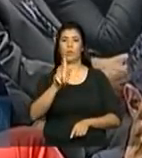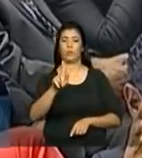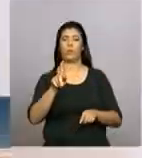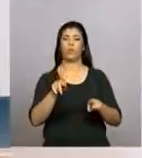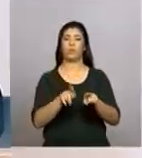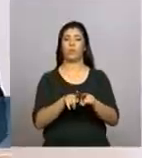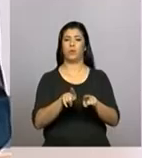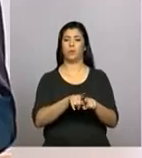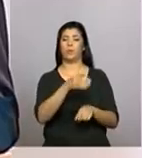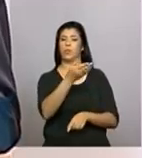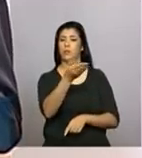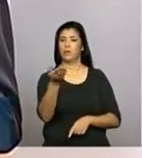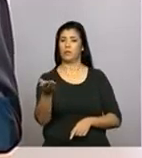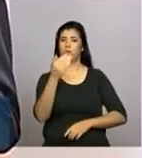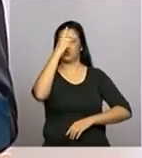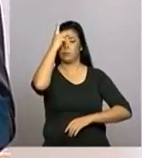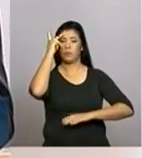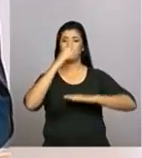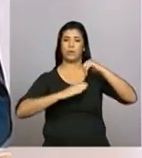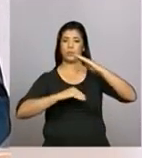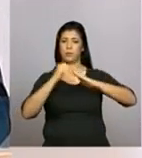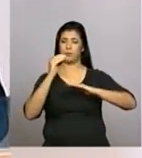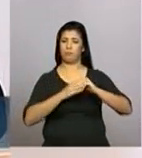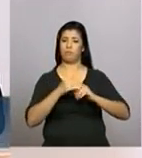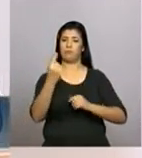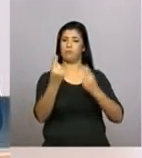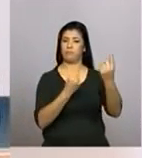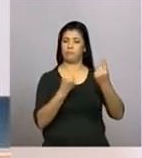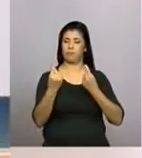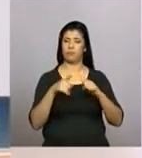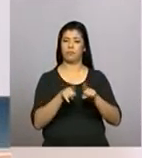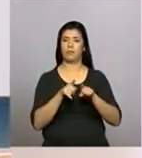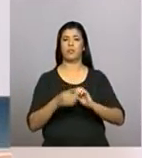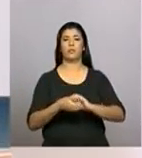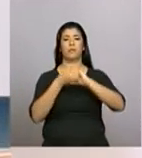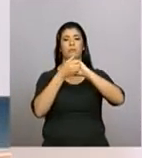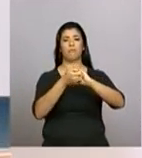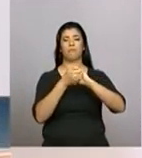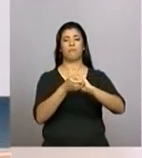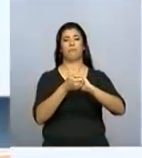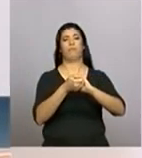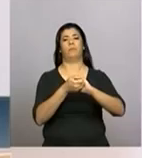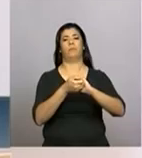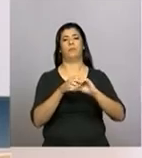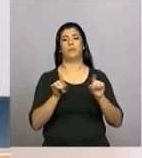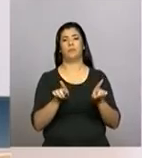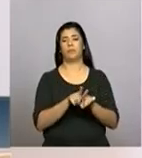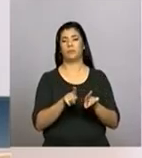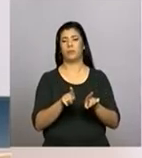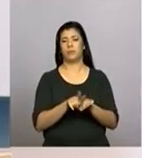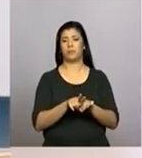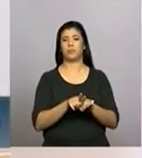como dos profissionais. Quero aqui saudar